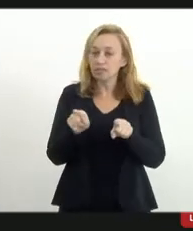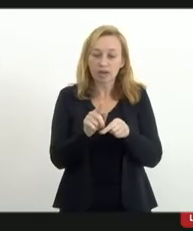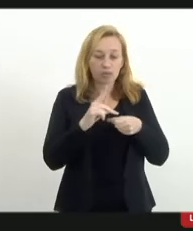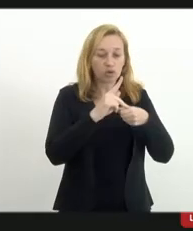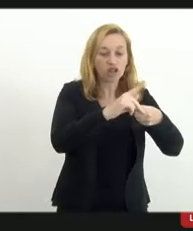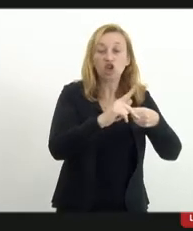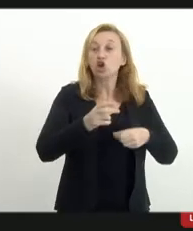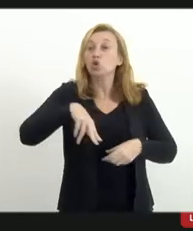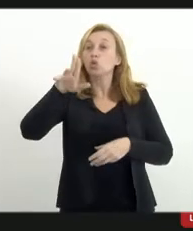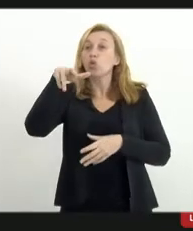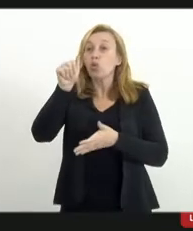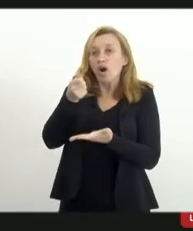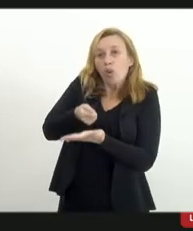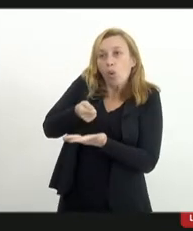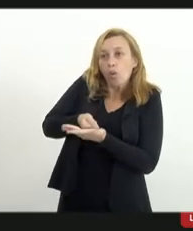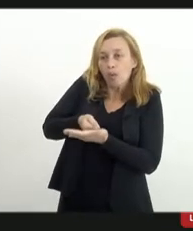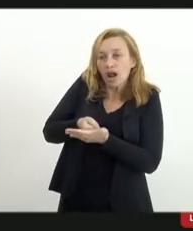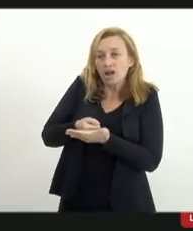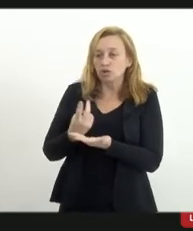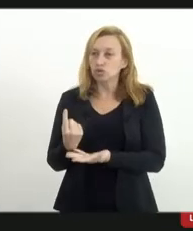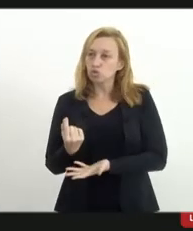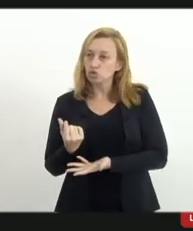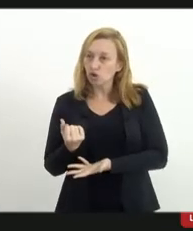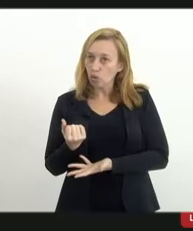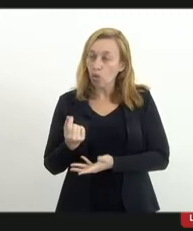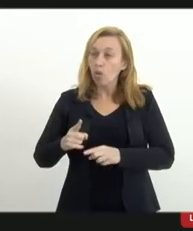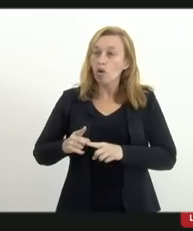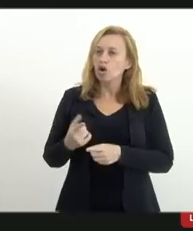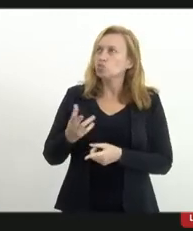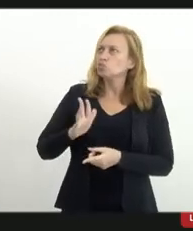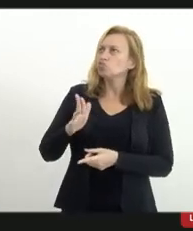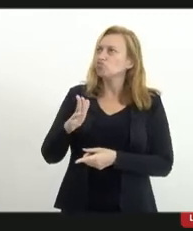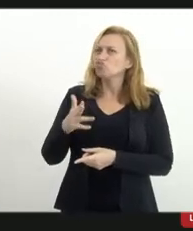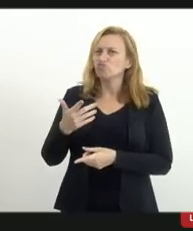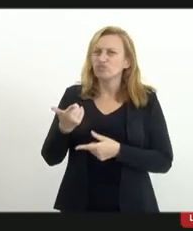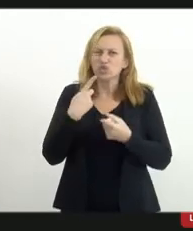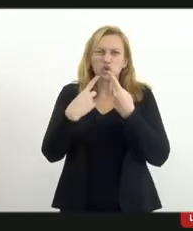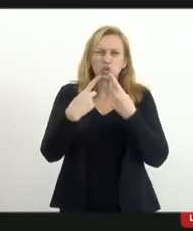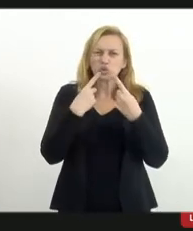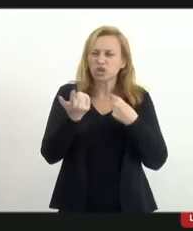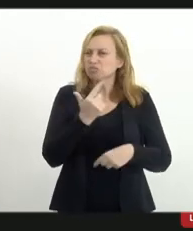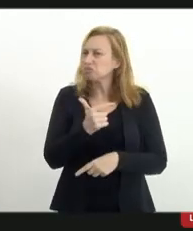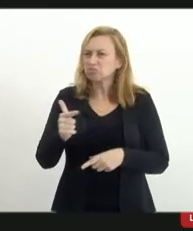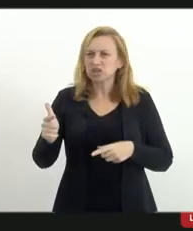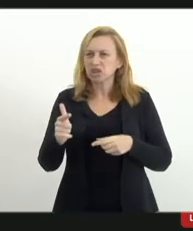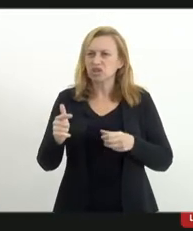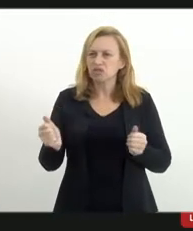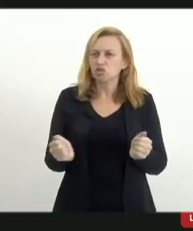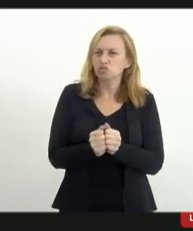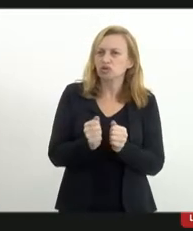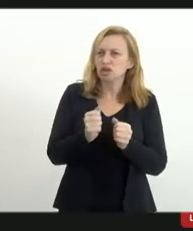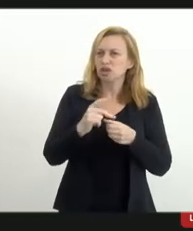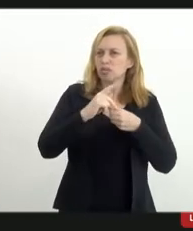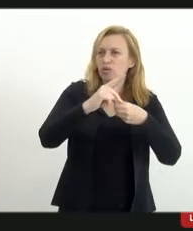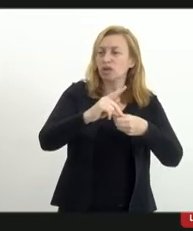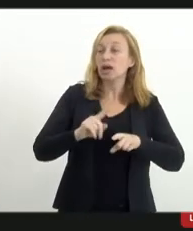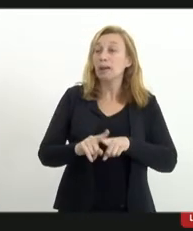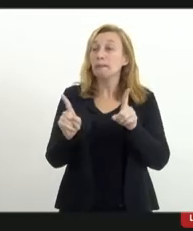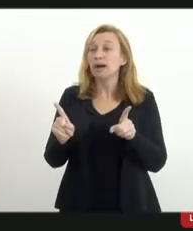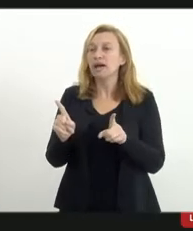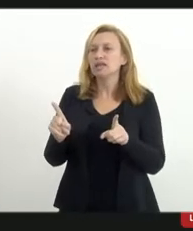cobraram esses valores, então nunca houve uma discussão envolvendo a Procuradoria propriamente, mas